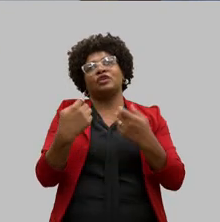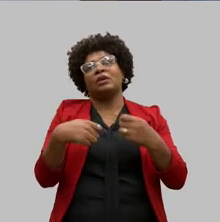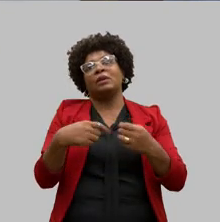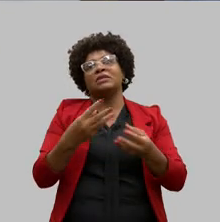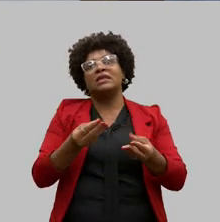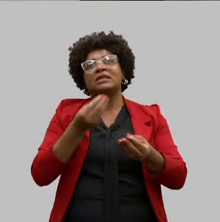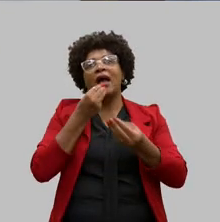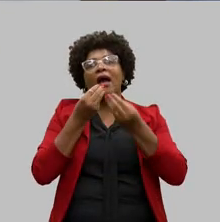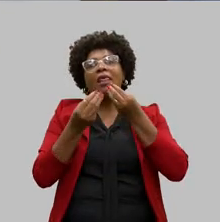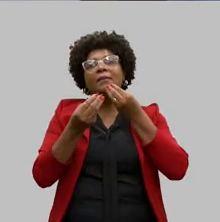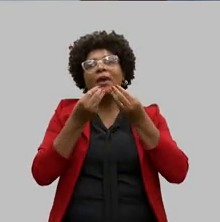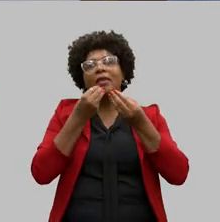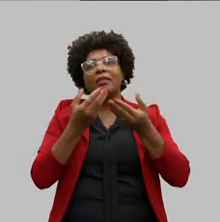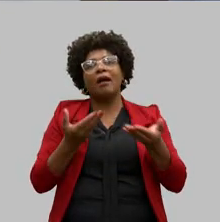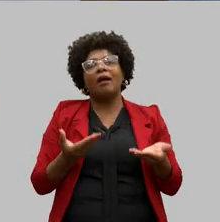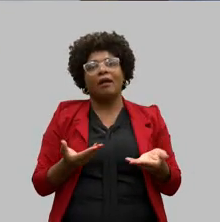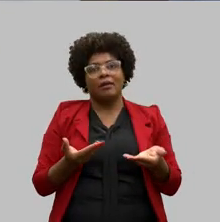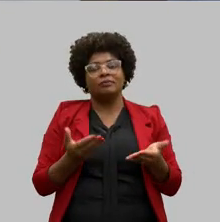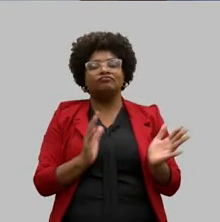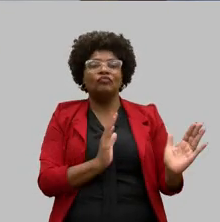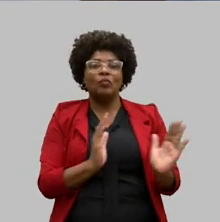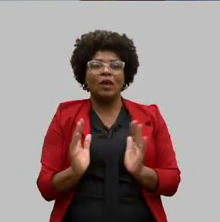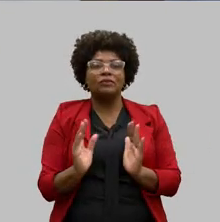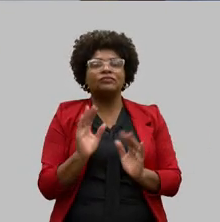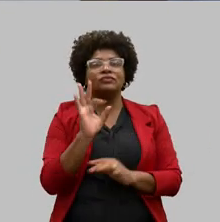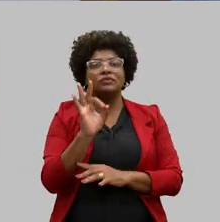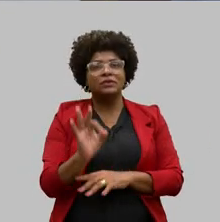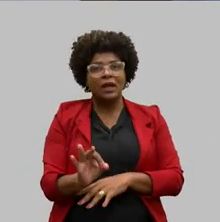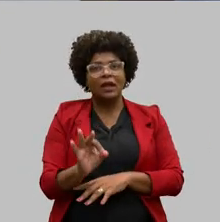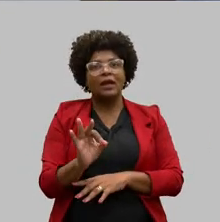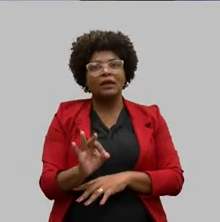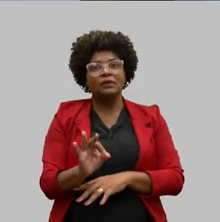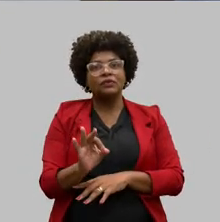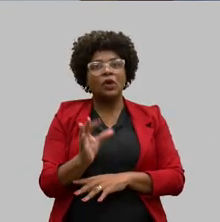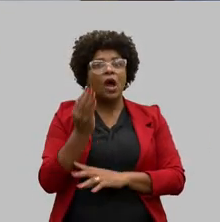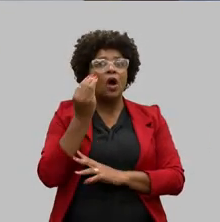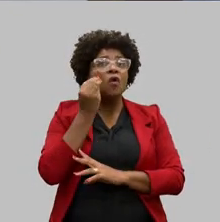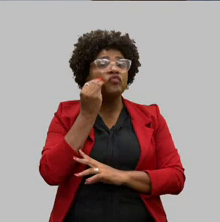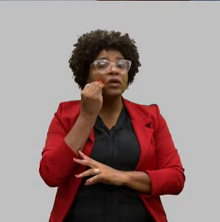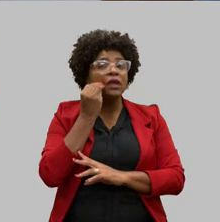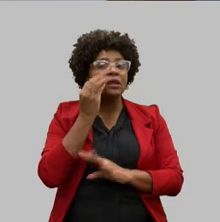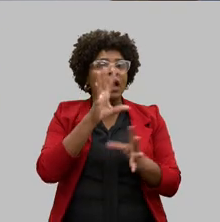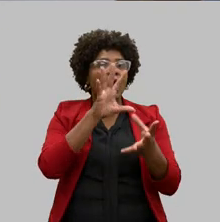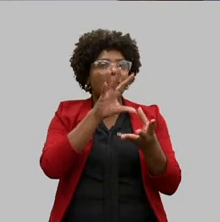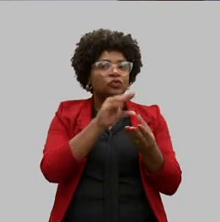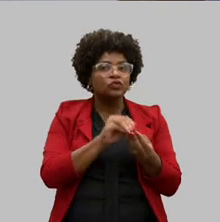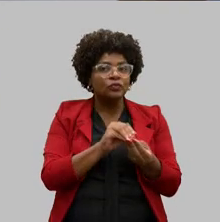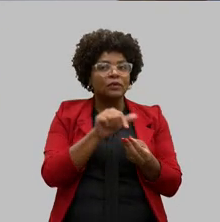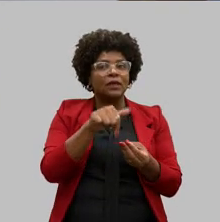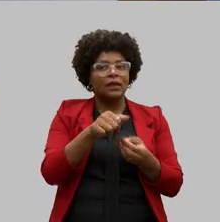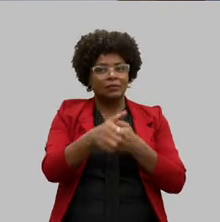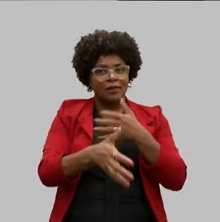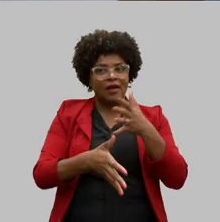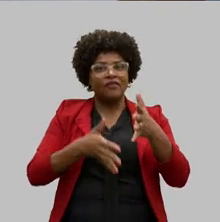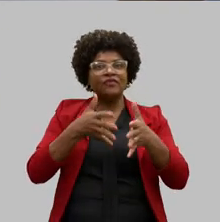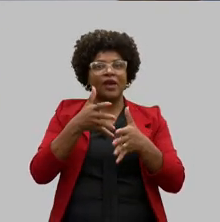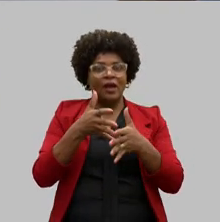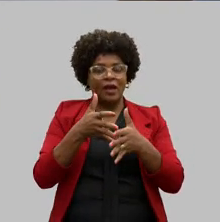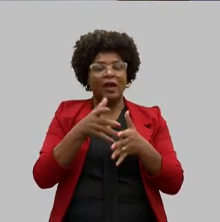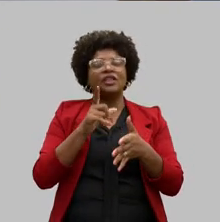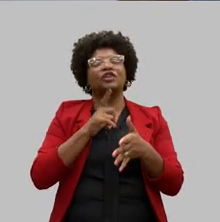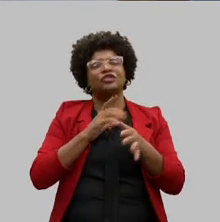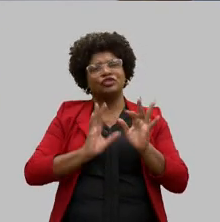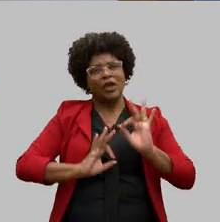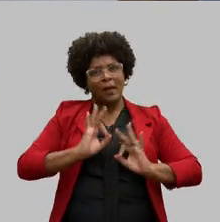eh de uma alimentação no prazo adequado né eu vou tentar eh resumir a minha fala eh eu tinha preparado